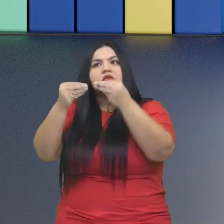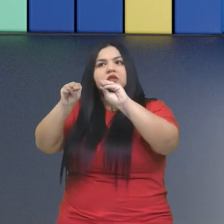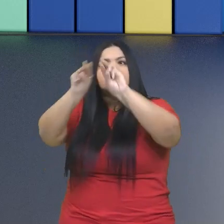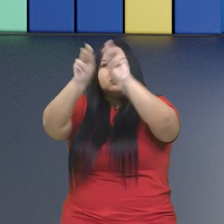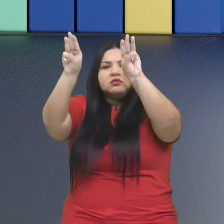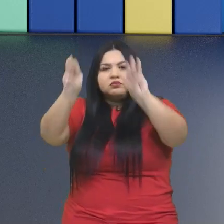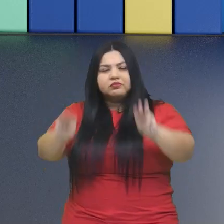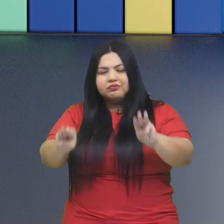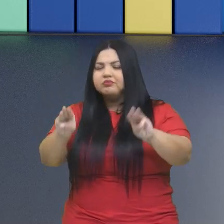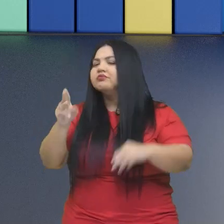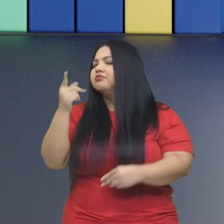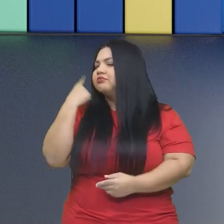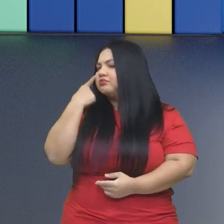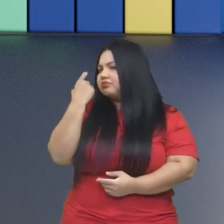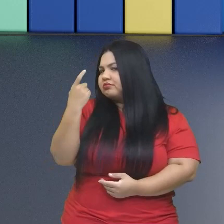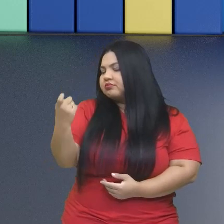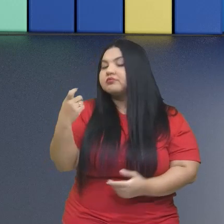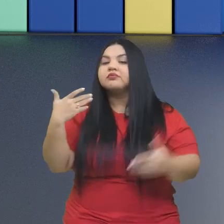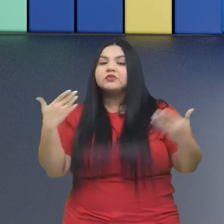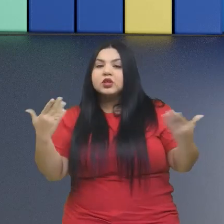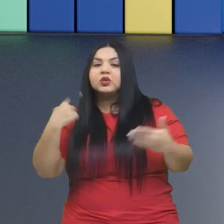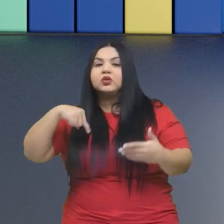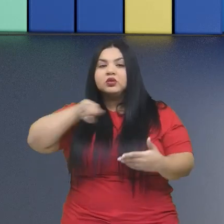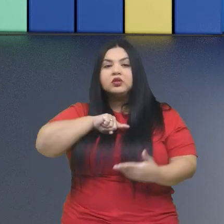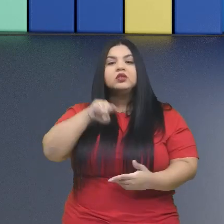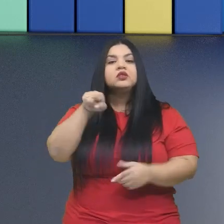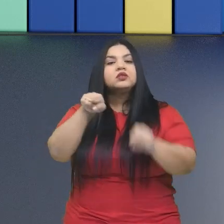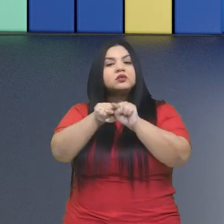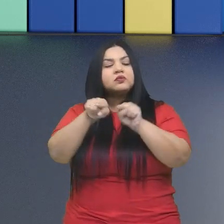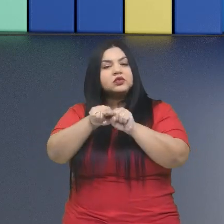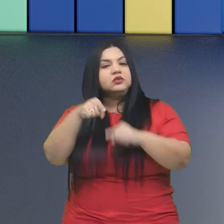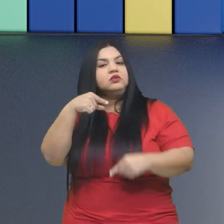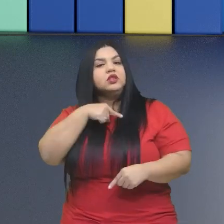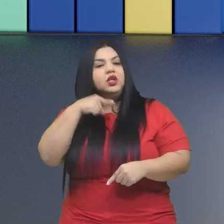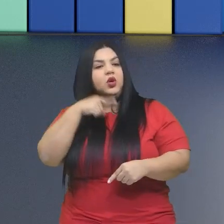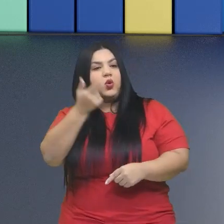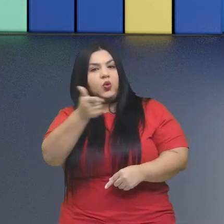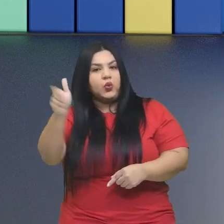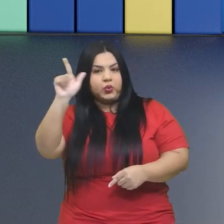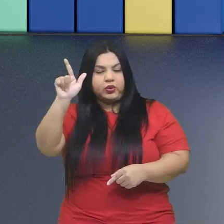só que interessante, né? E a gente tem também, gente, outra